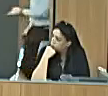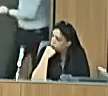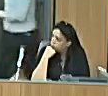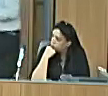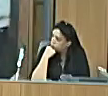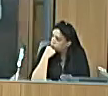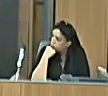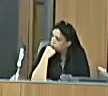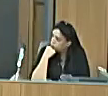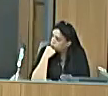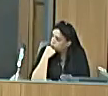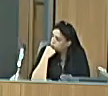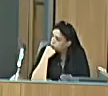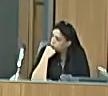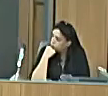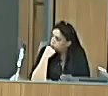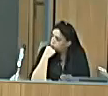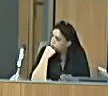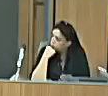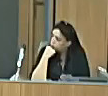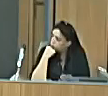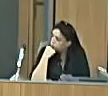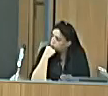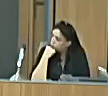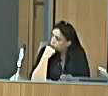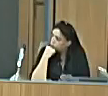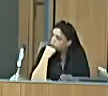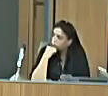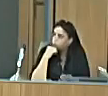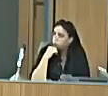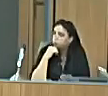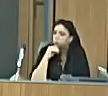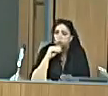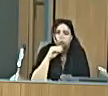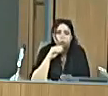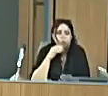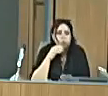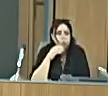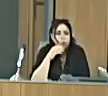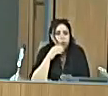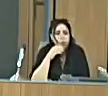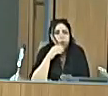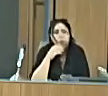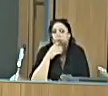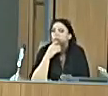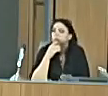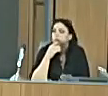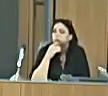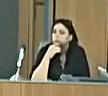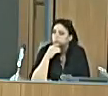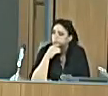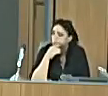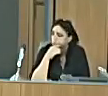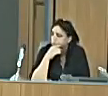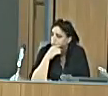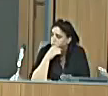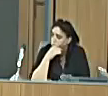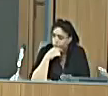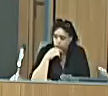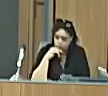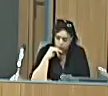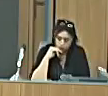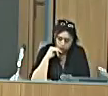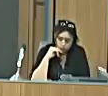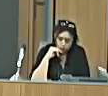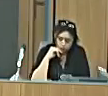vai ter que vim para estruturar tudo mesmo para melhorar e da dignidade do servidor do sistema socioeducativo que para a maioria da